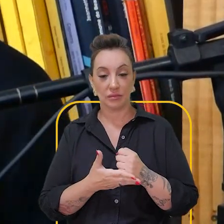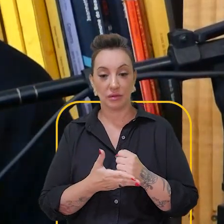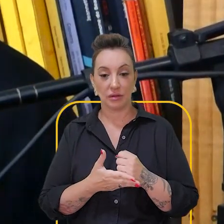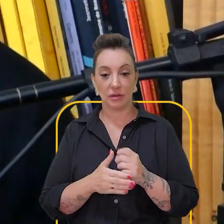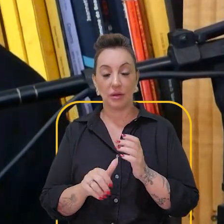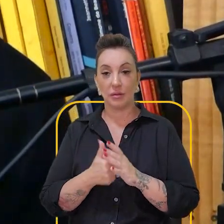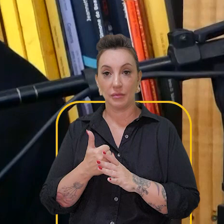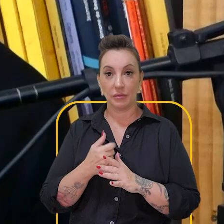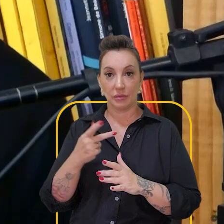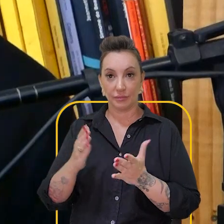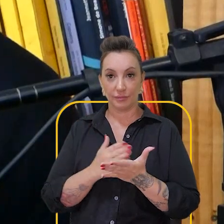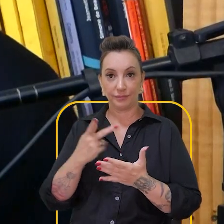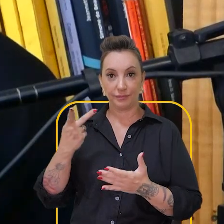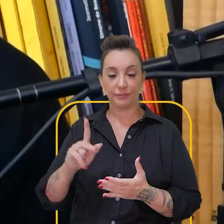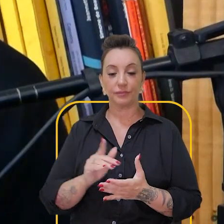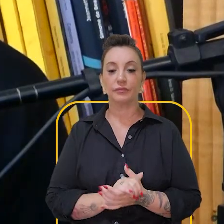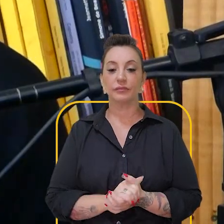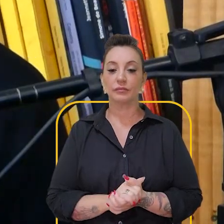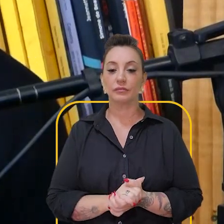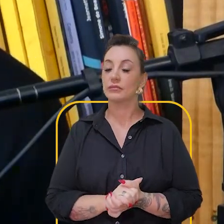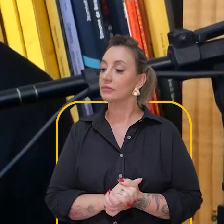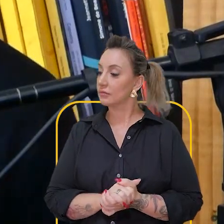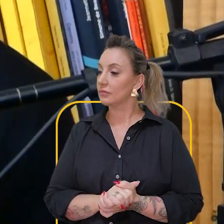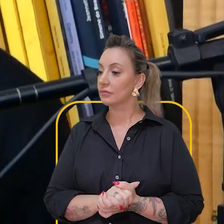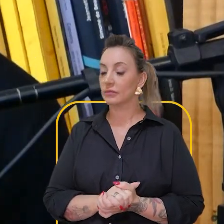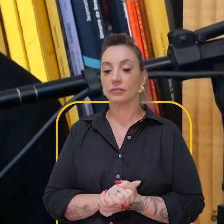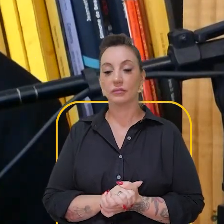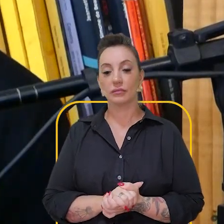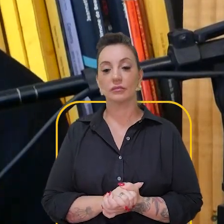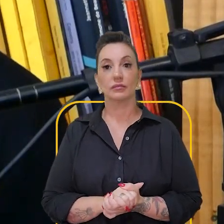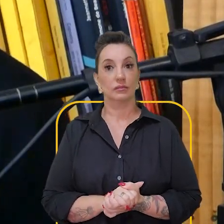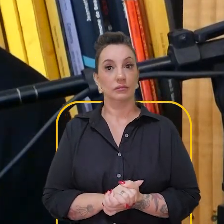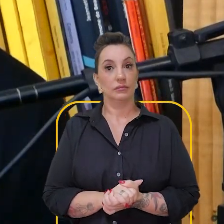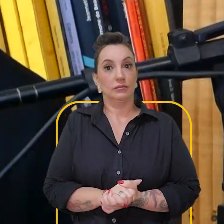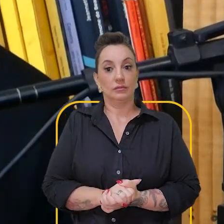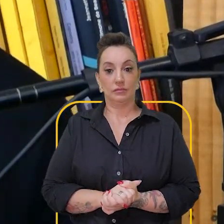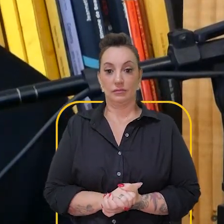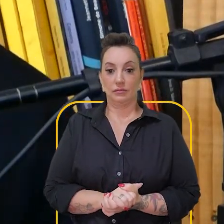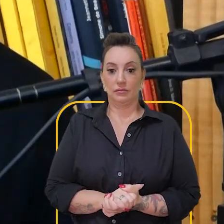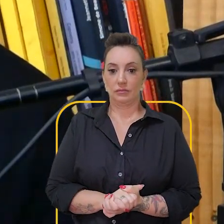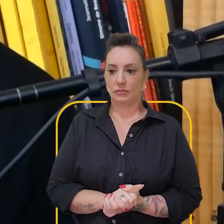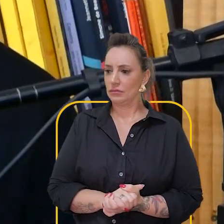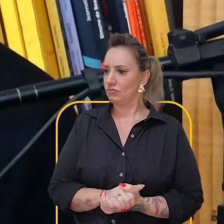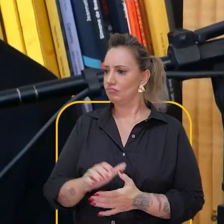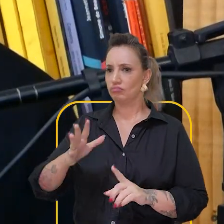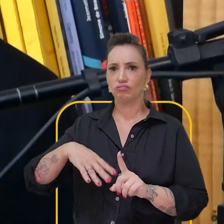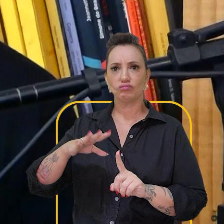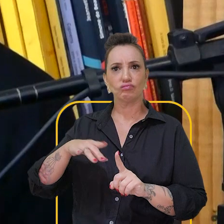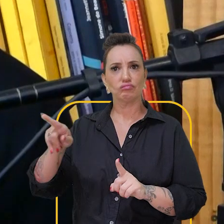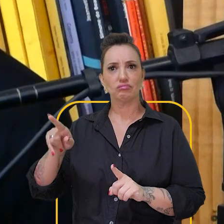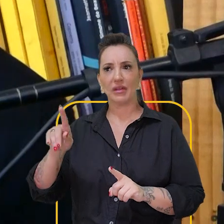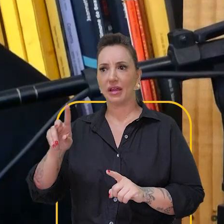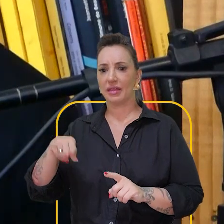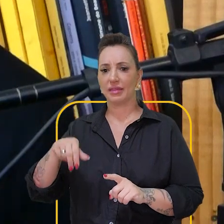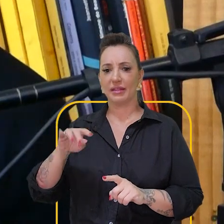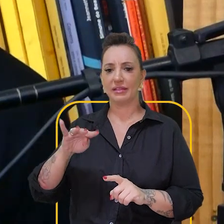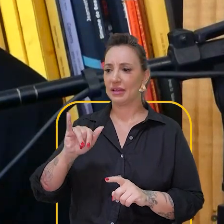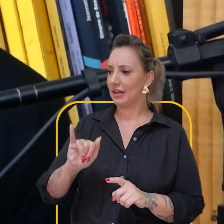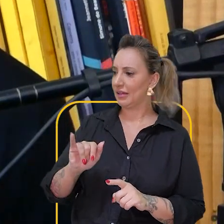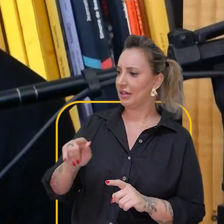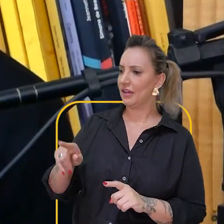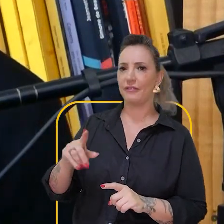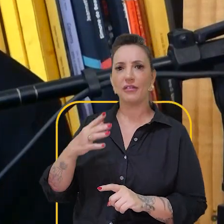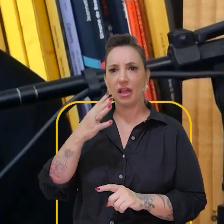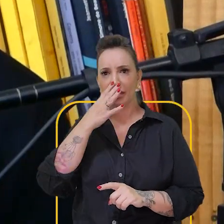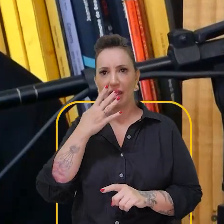vocês treinam com Natal que Fantástico e tal tal e aí começamos a conversar e ficamos amigos eles iam visitar o